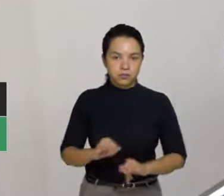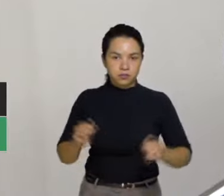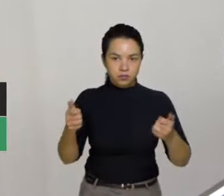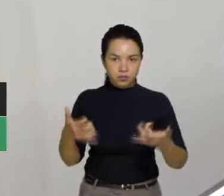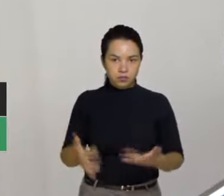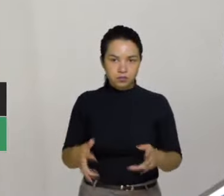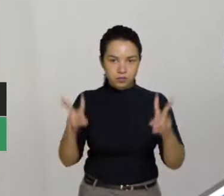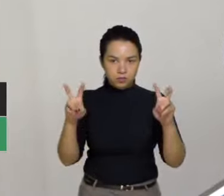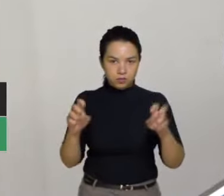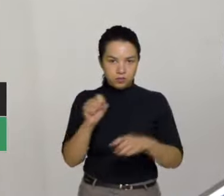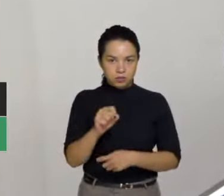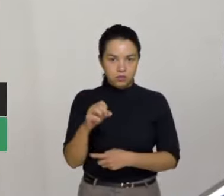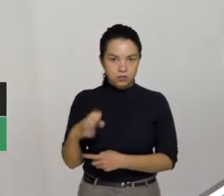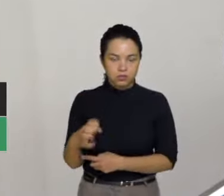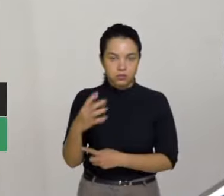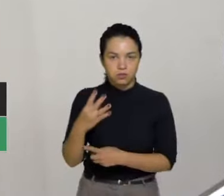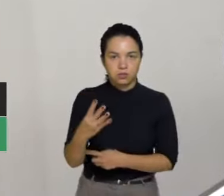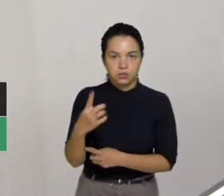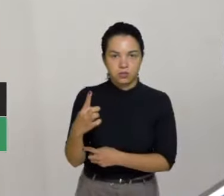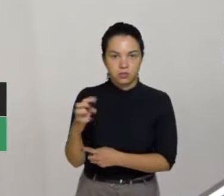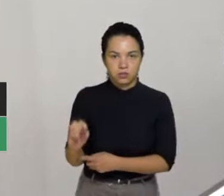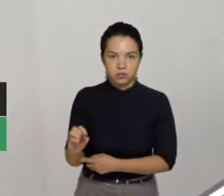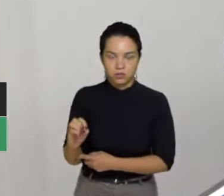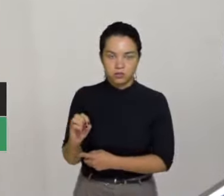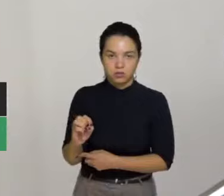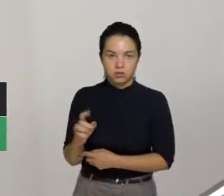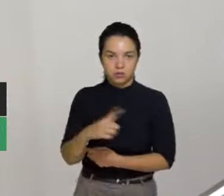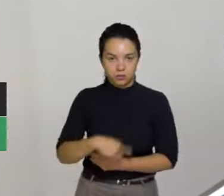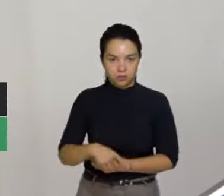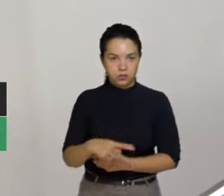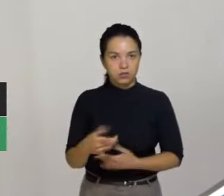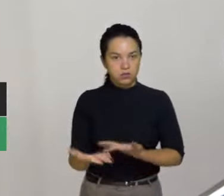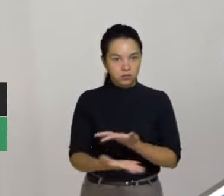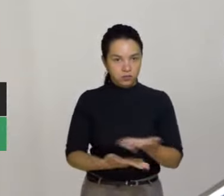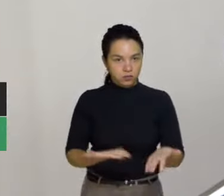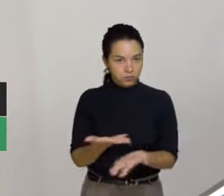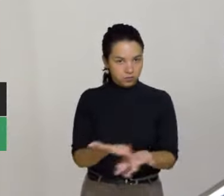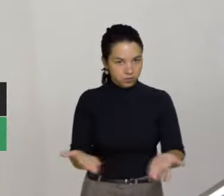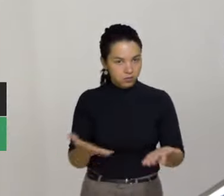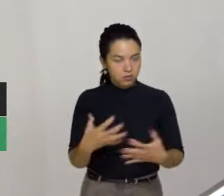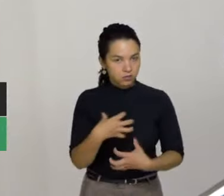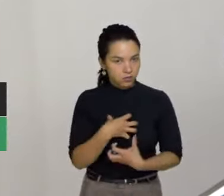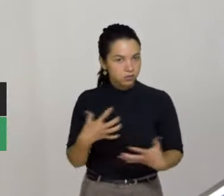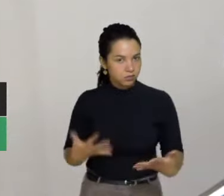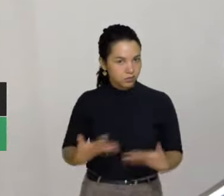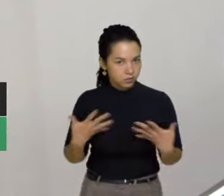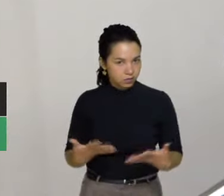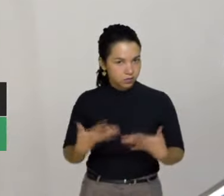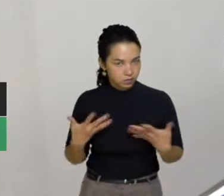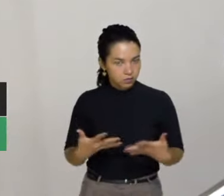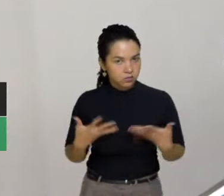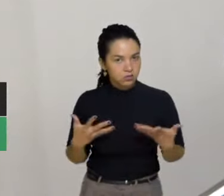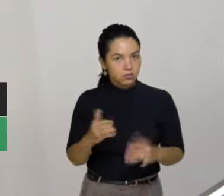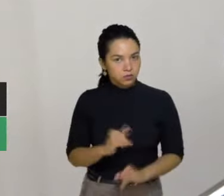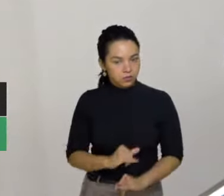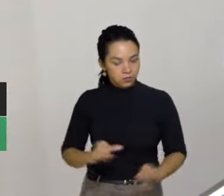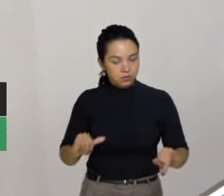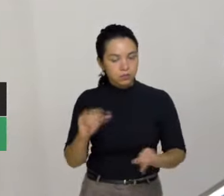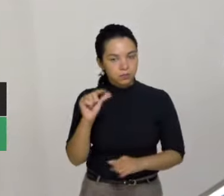sobre a SC-410. E aí eu quero aqui dividir com você uma alegria em que eu recebi uma notícia há pouco